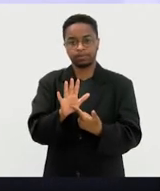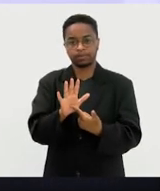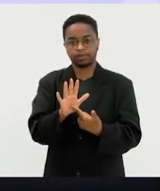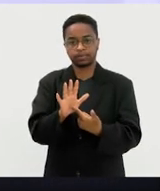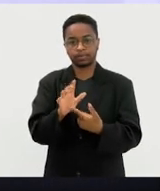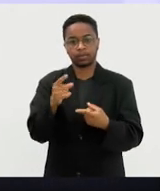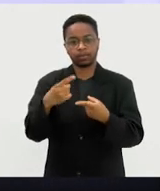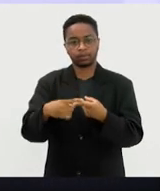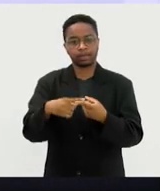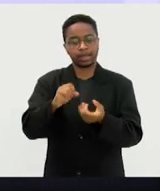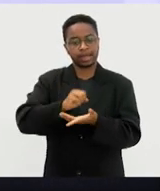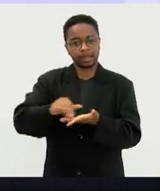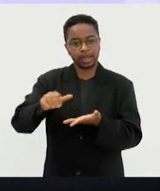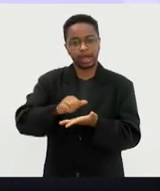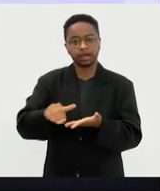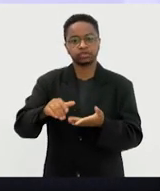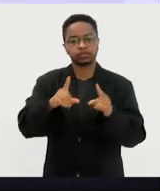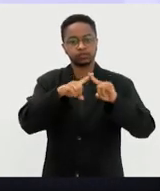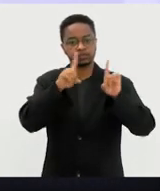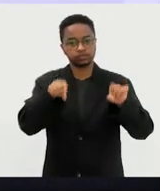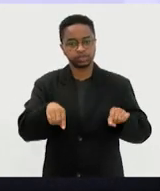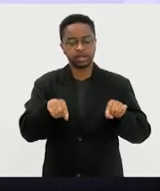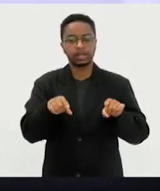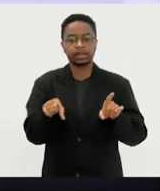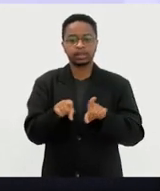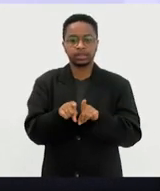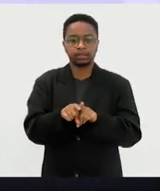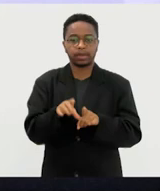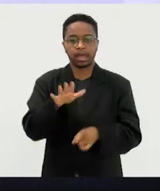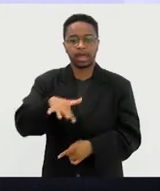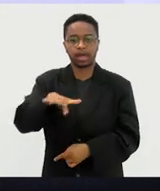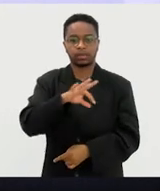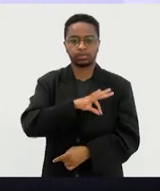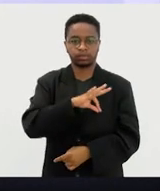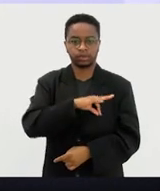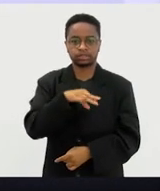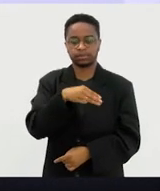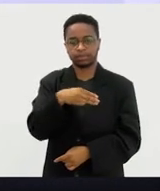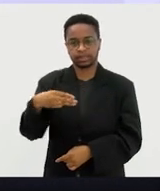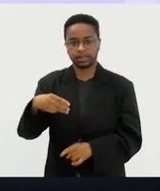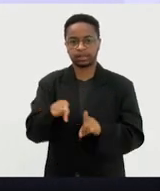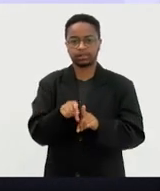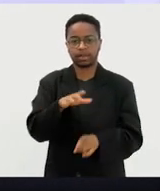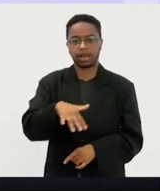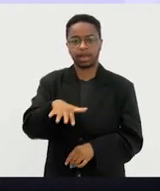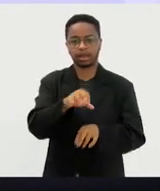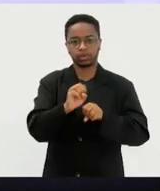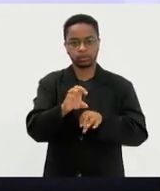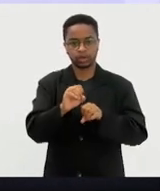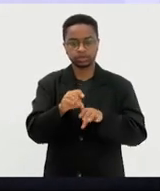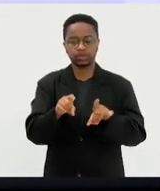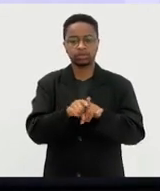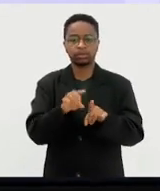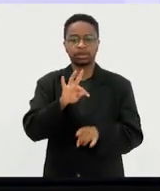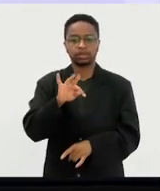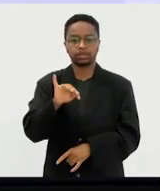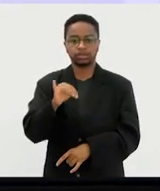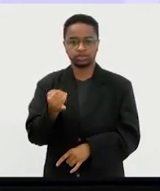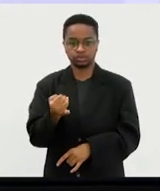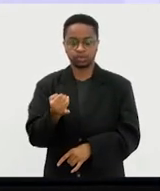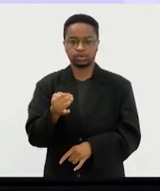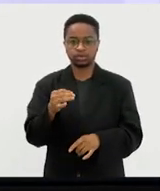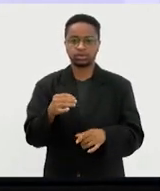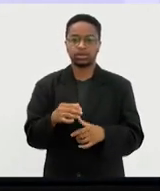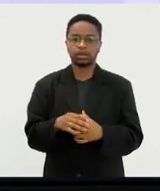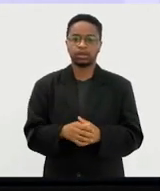com gastos em pessoal, né, concentrados aqui em cargos da Polícia Militar, área de educação, do TJ também observamos